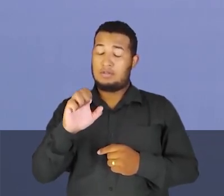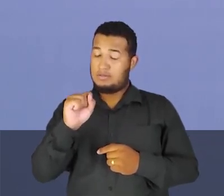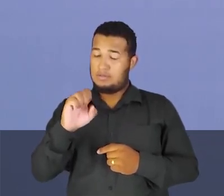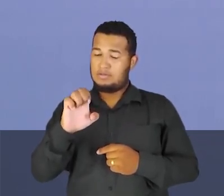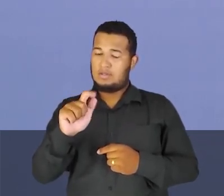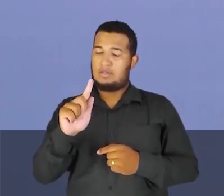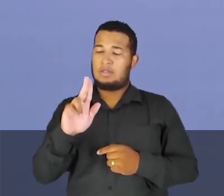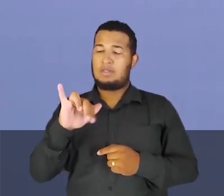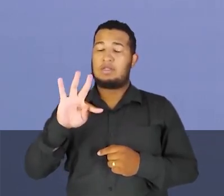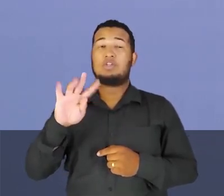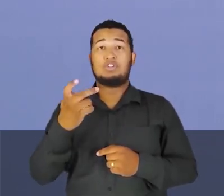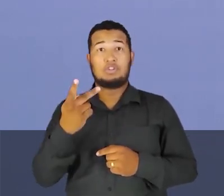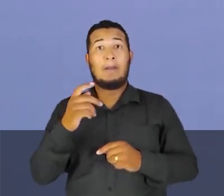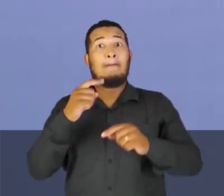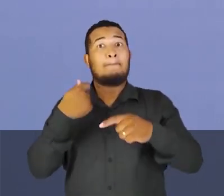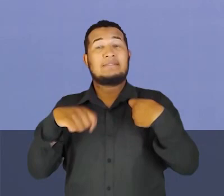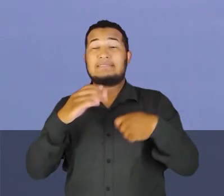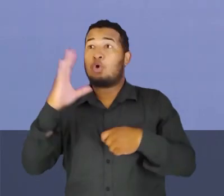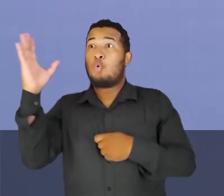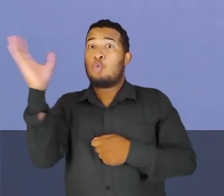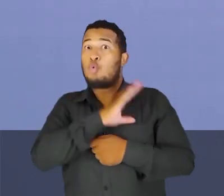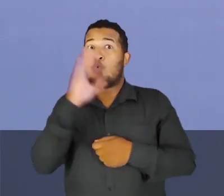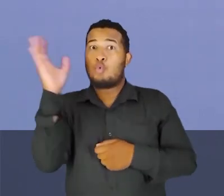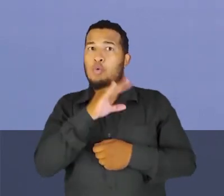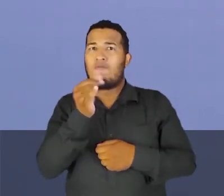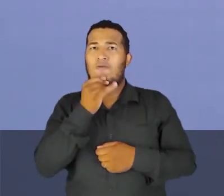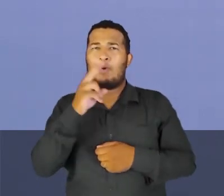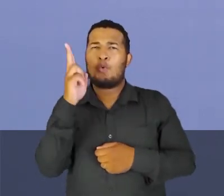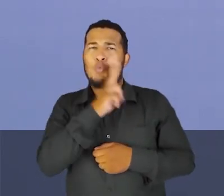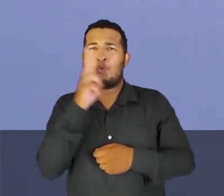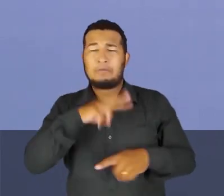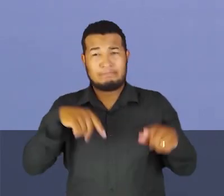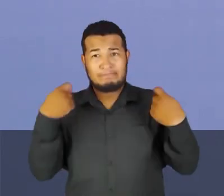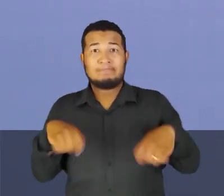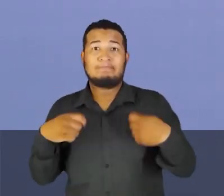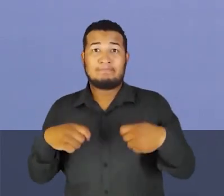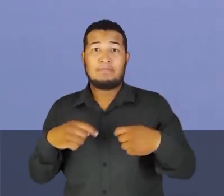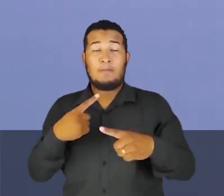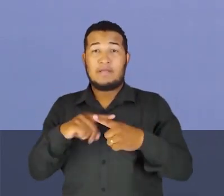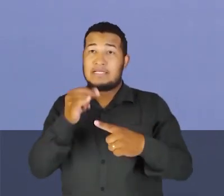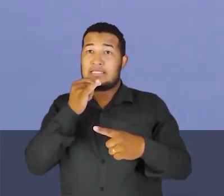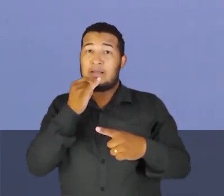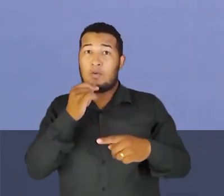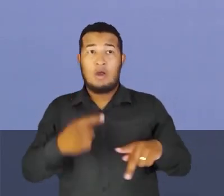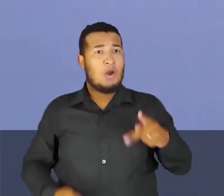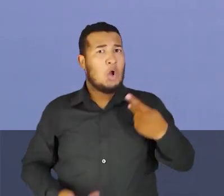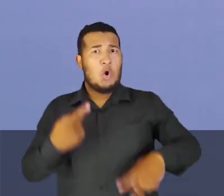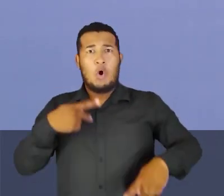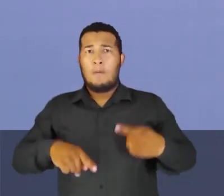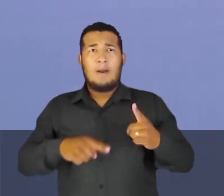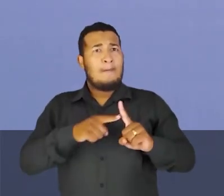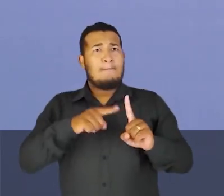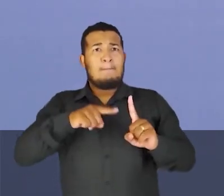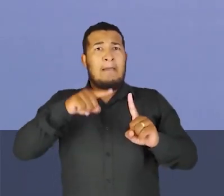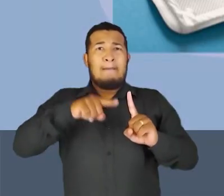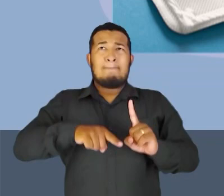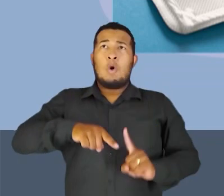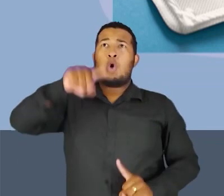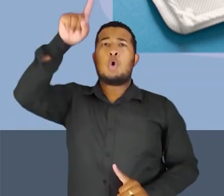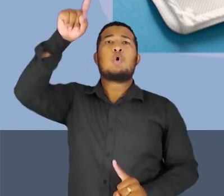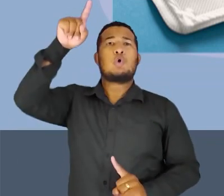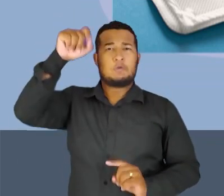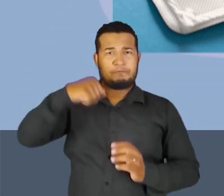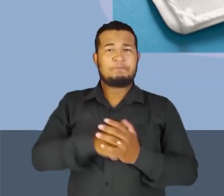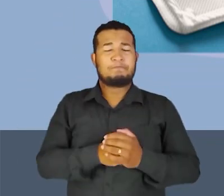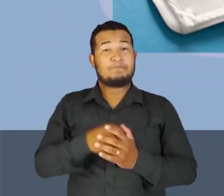deve ser utilizado em situações, né, emergenciais, porque o nível de hormônios é muito alto. Observe na imagem aí